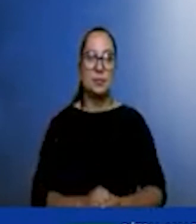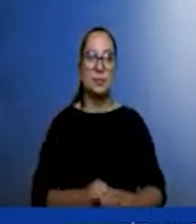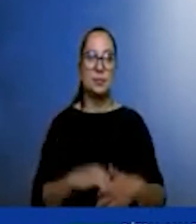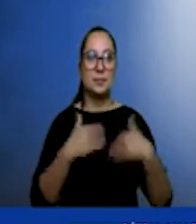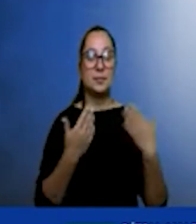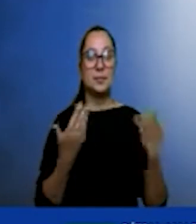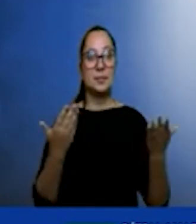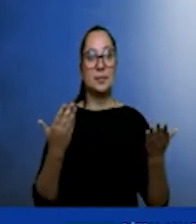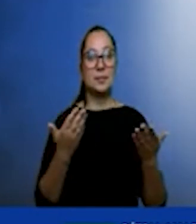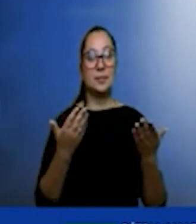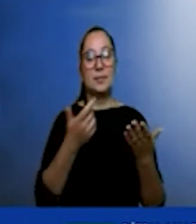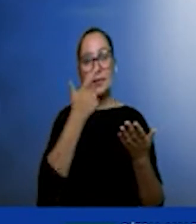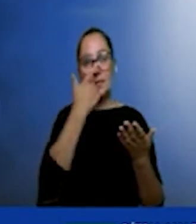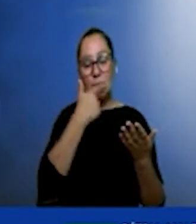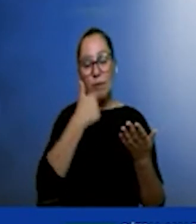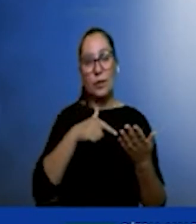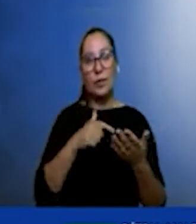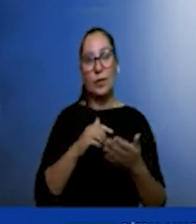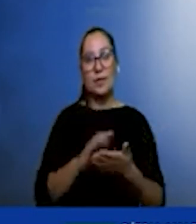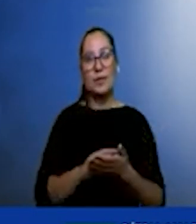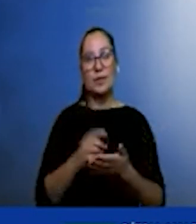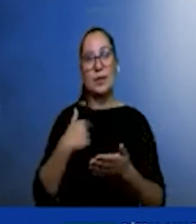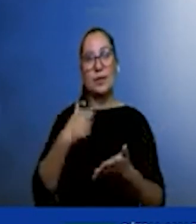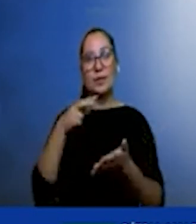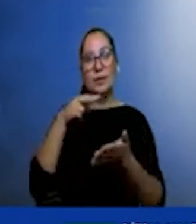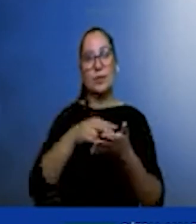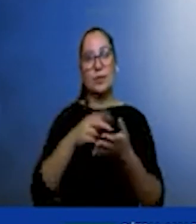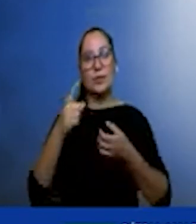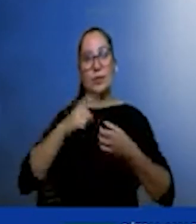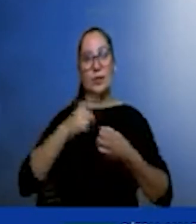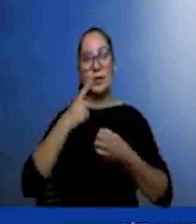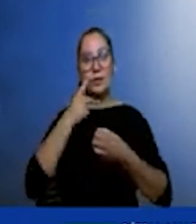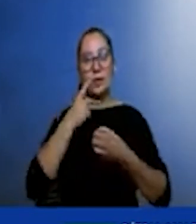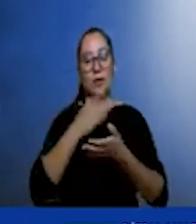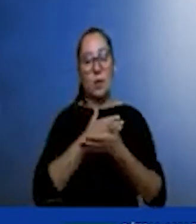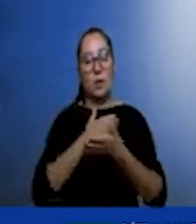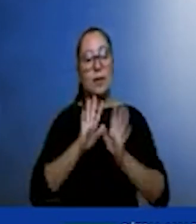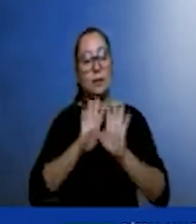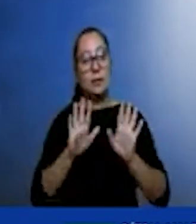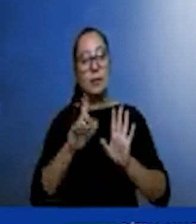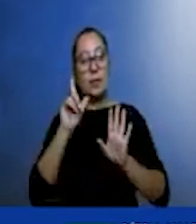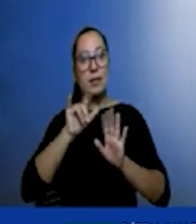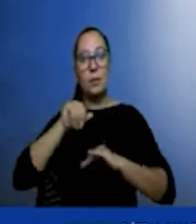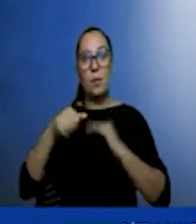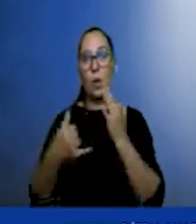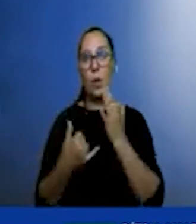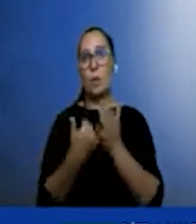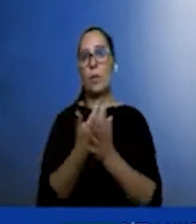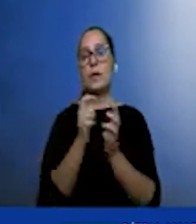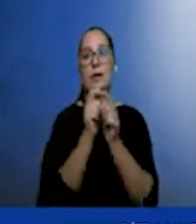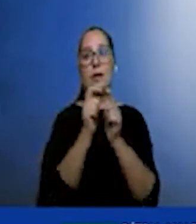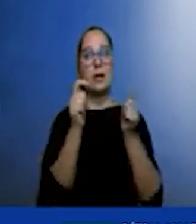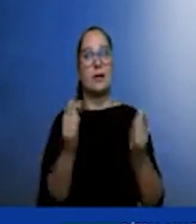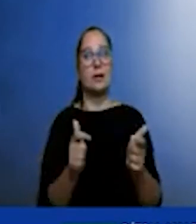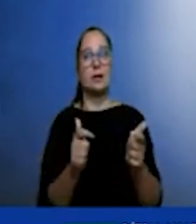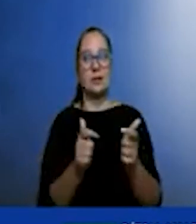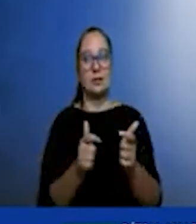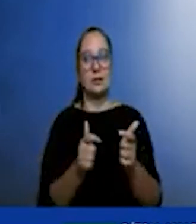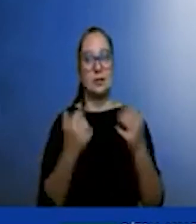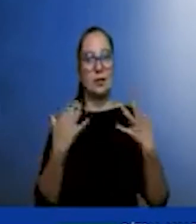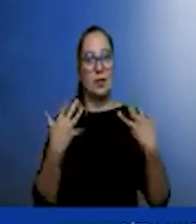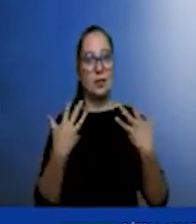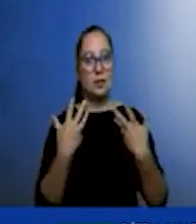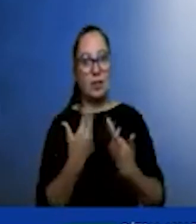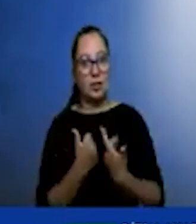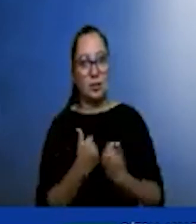de novo, né, talvez eu esteja aqui até voltando para a minha fala do início, mas é uma oportunidade enorme, é uma oportunidade incrível.